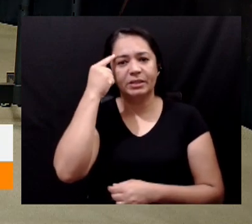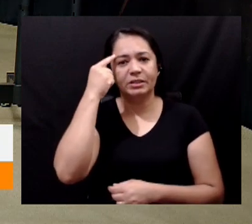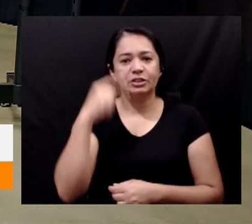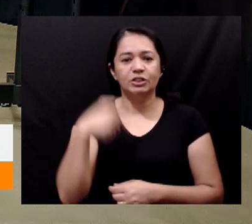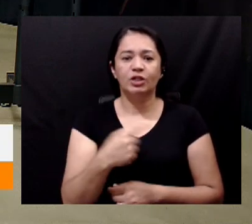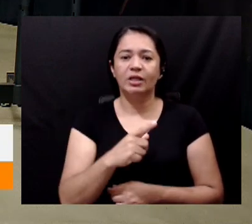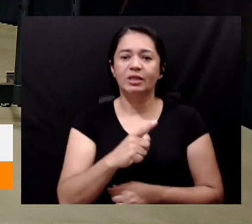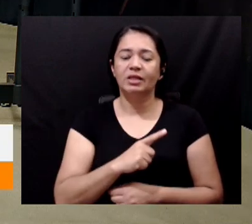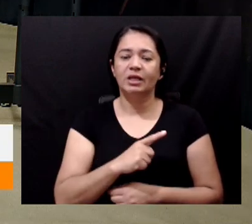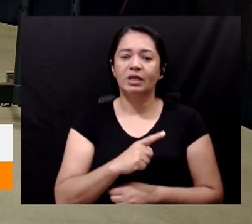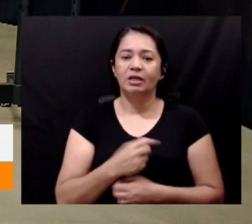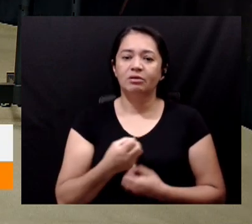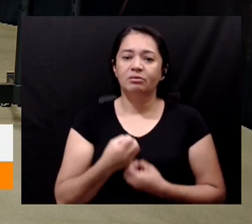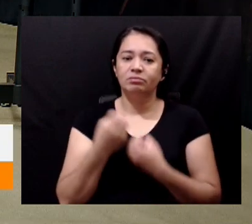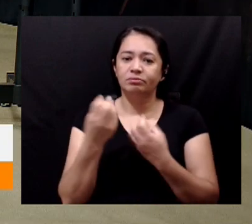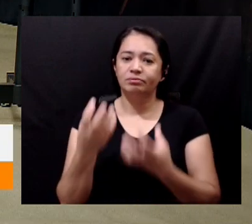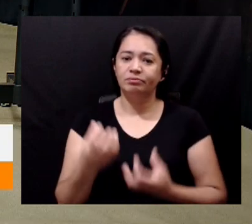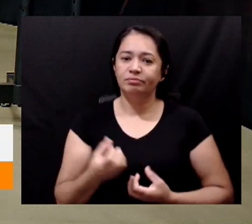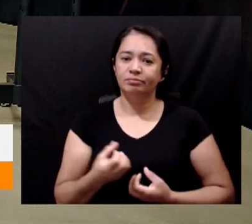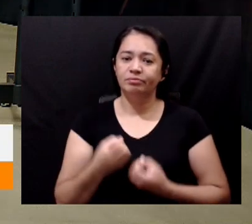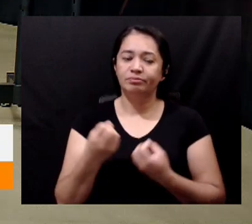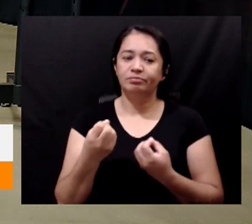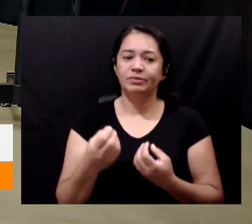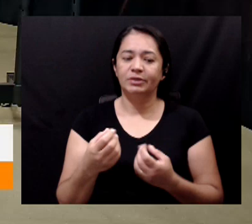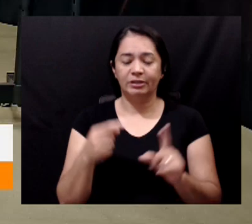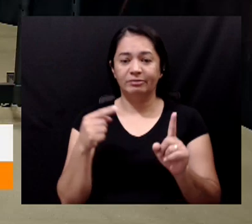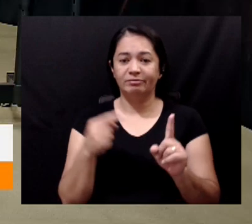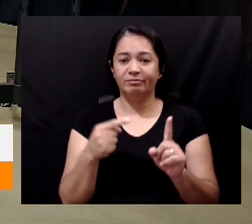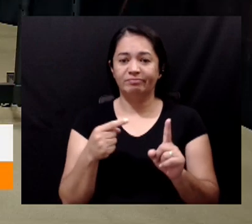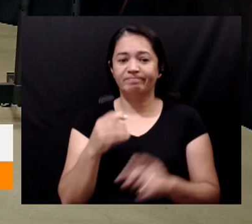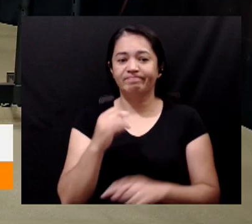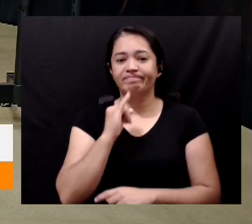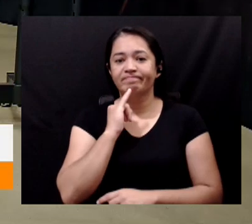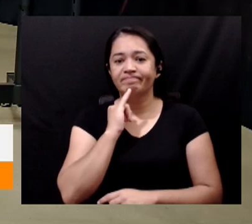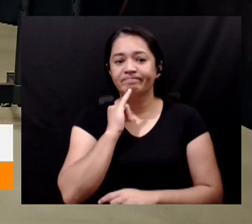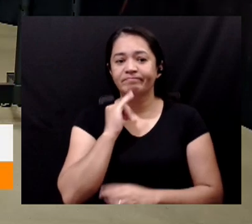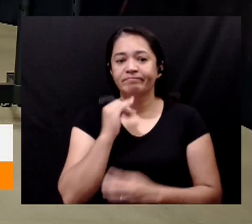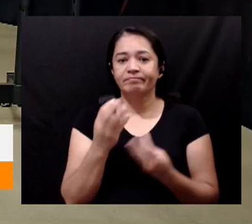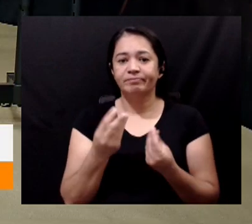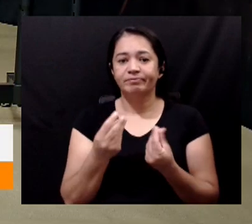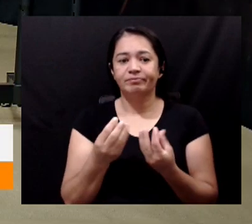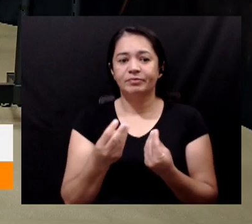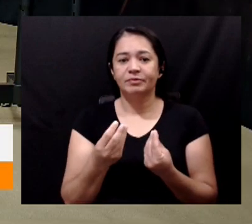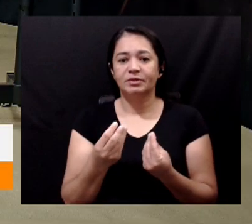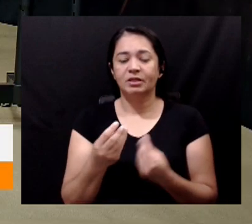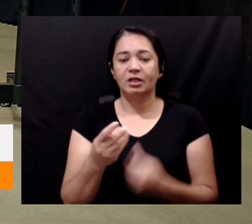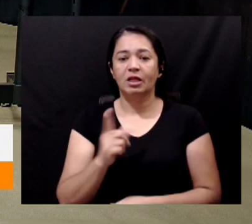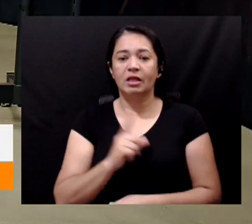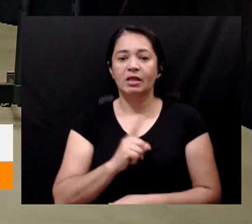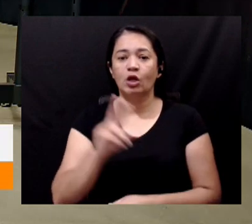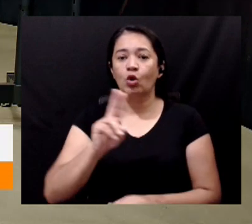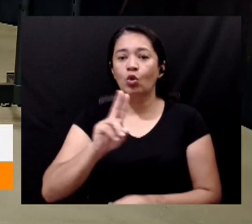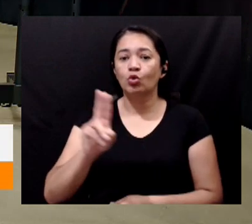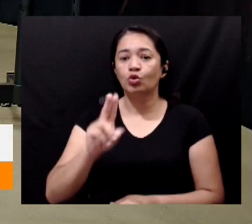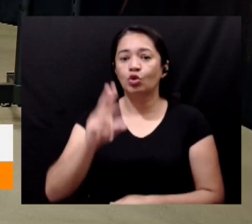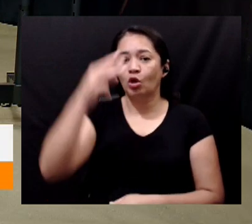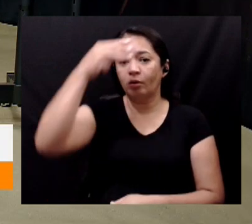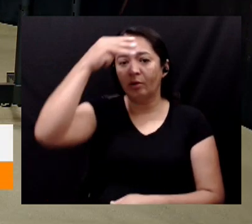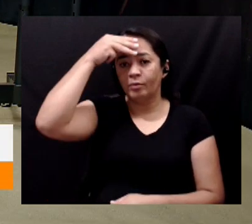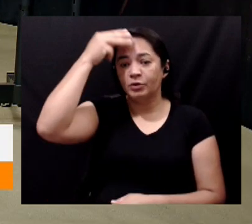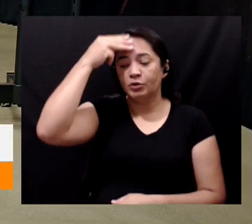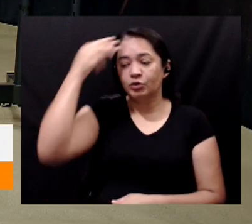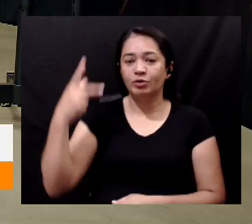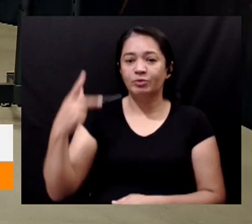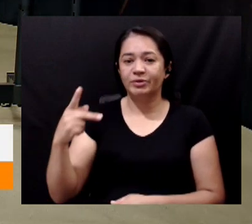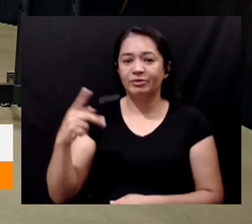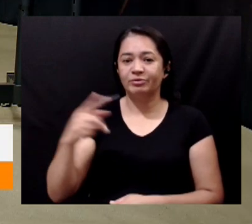uma telespectadora que, infelizmente, né, tem aí o nome do sobrinho nessa